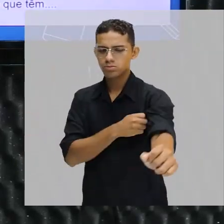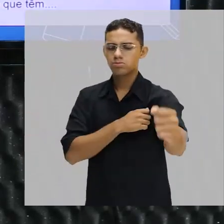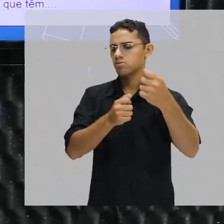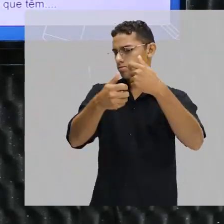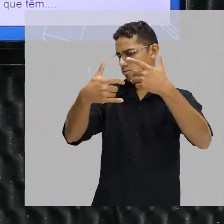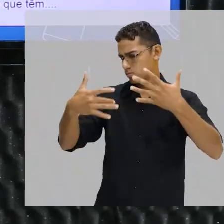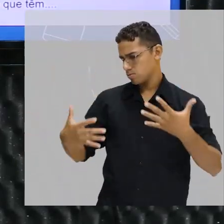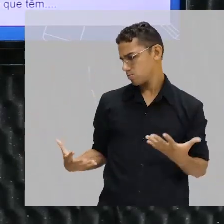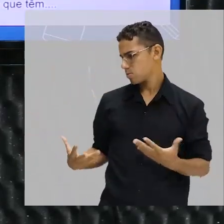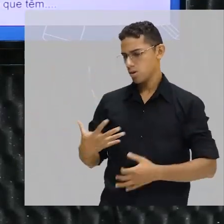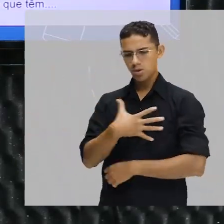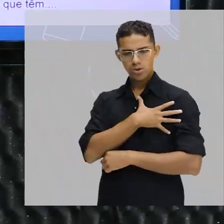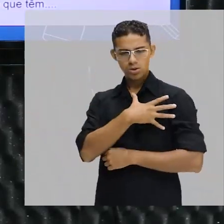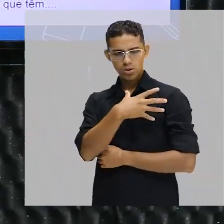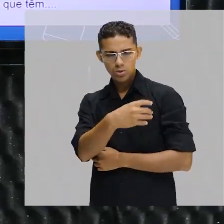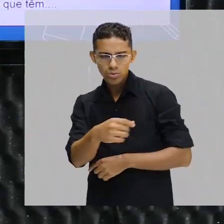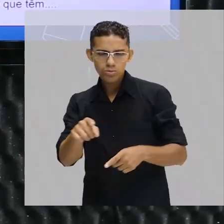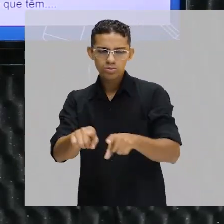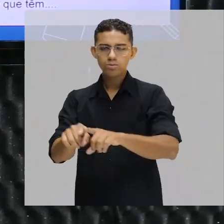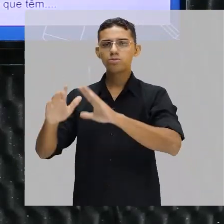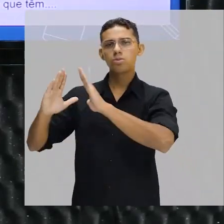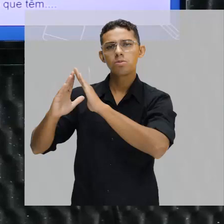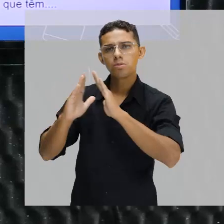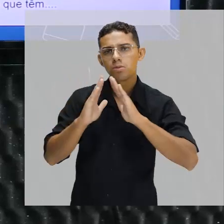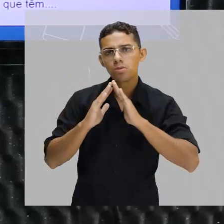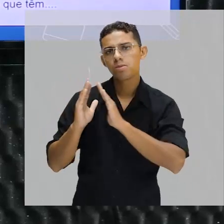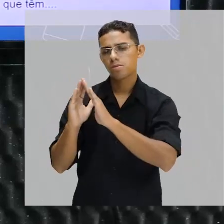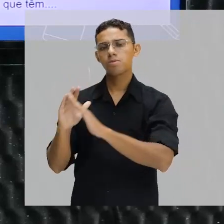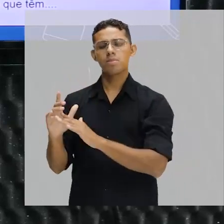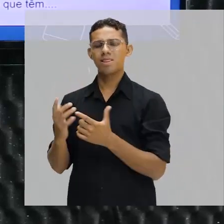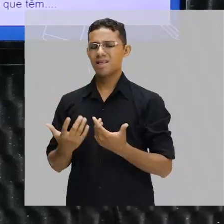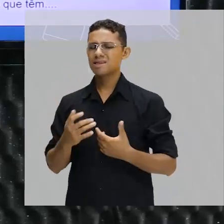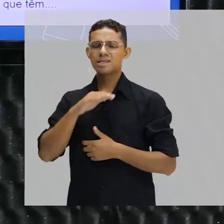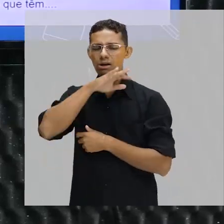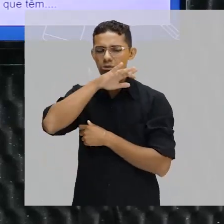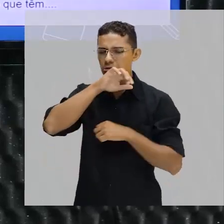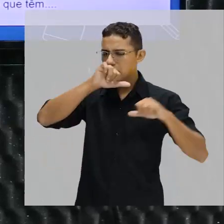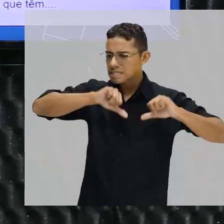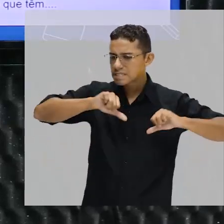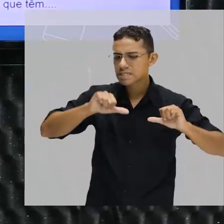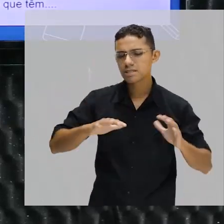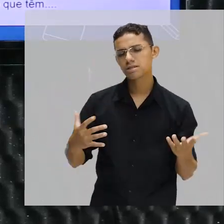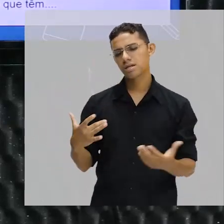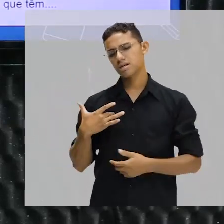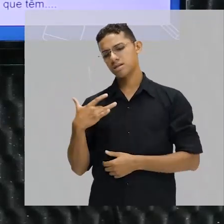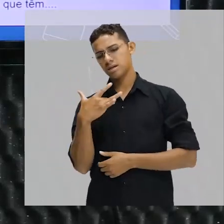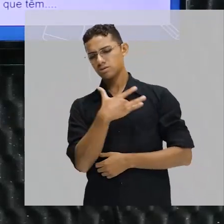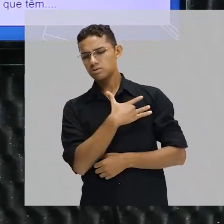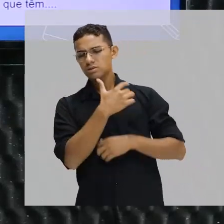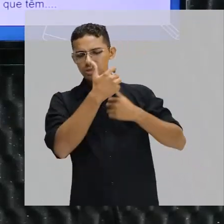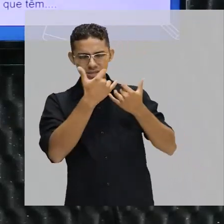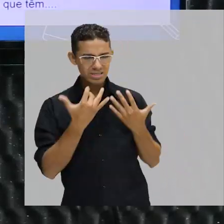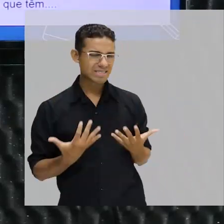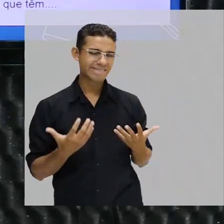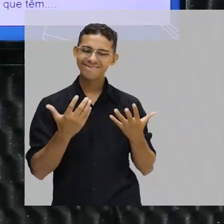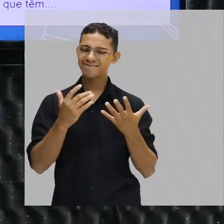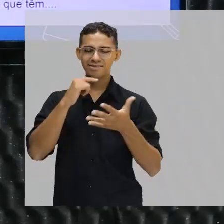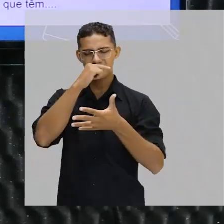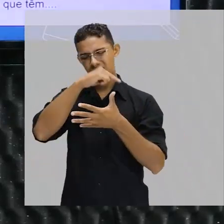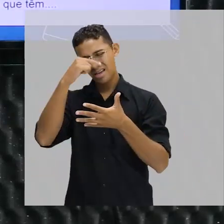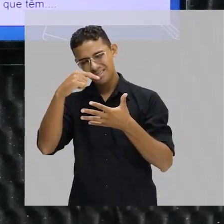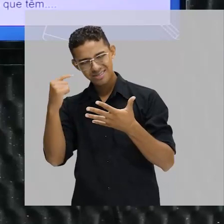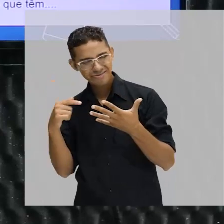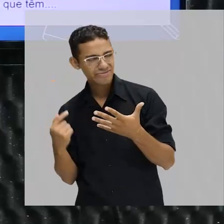dos filhos, ela fala da moradia que foi totalmente destruída, fala da questão da saúde e vai fazendo um relato